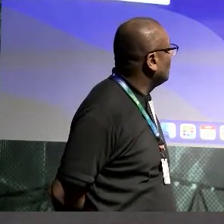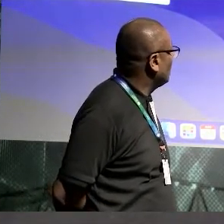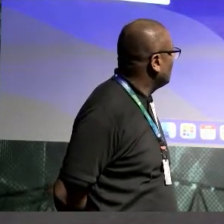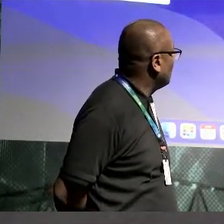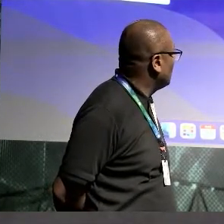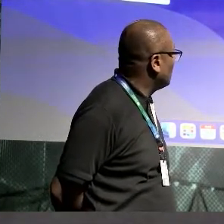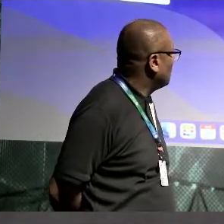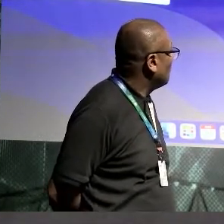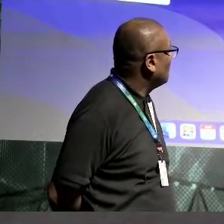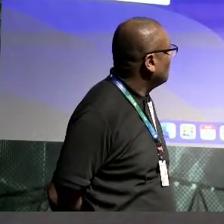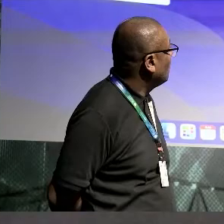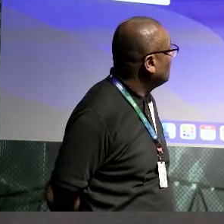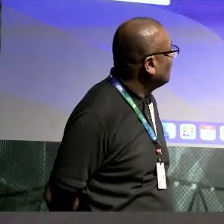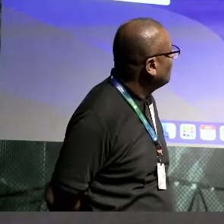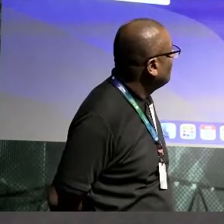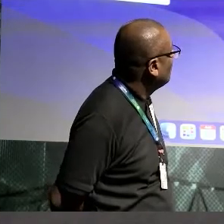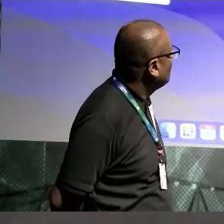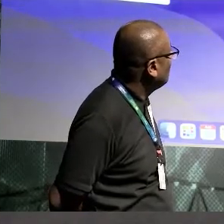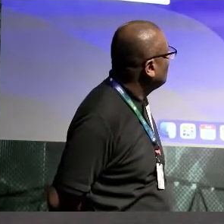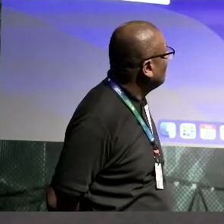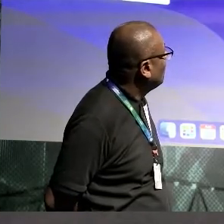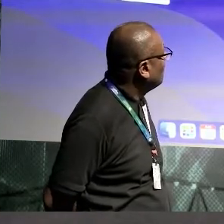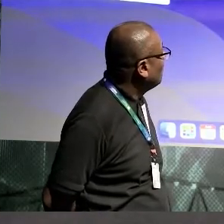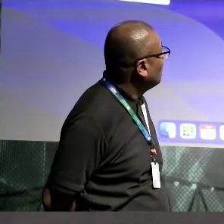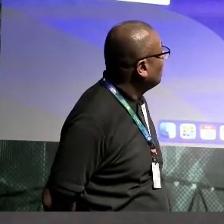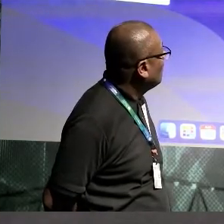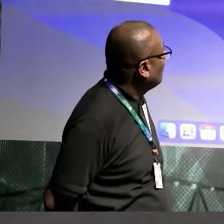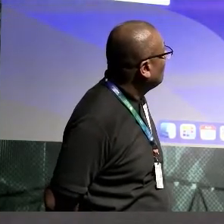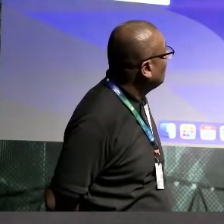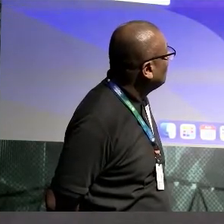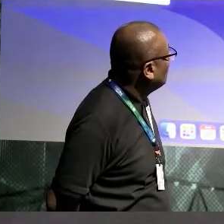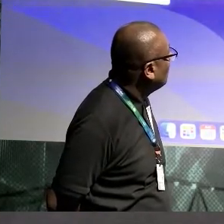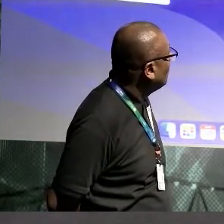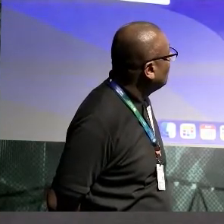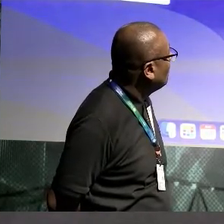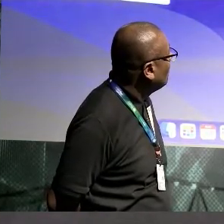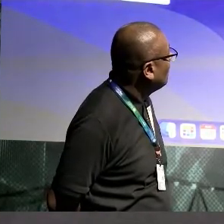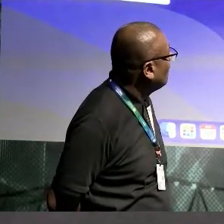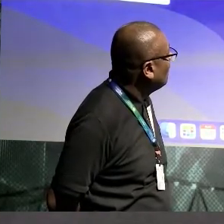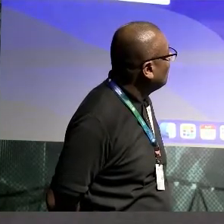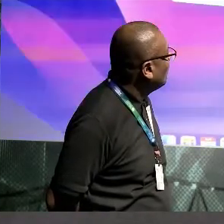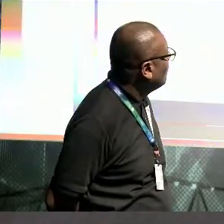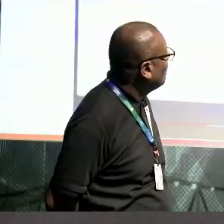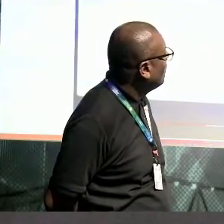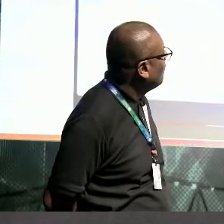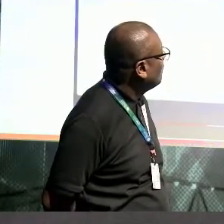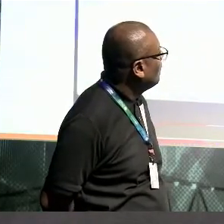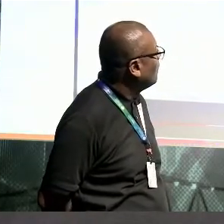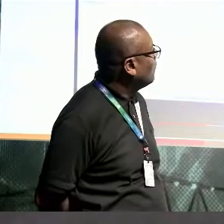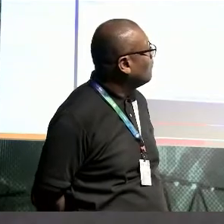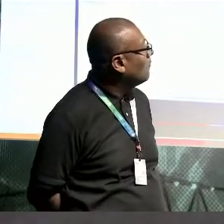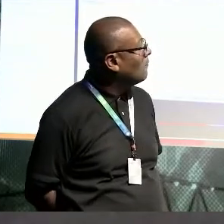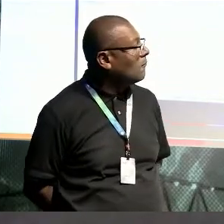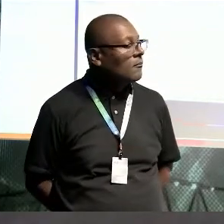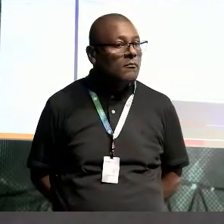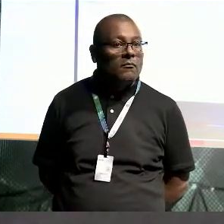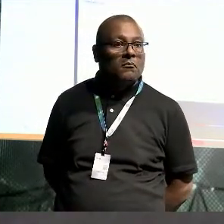Vê se tem o headphone externo. Agora vai pro vídeo lá no Chrome e tenta novamente.